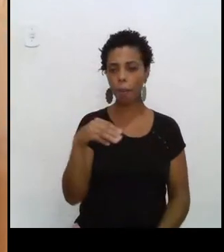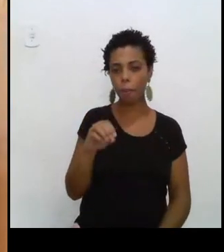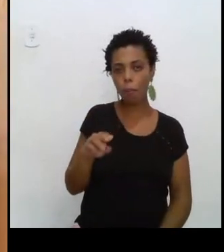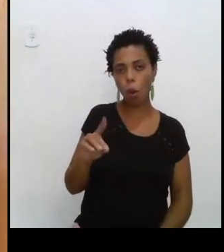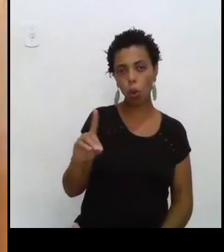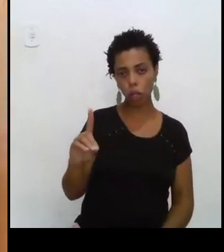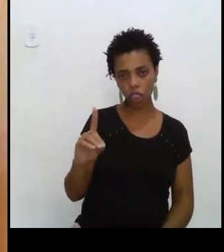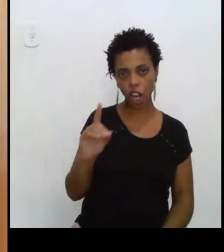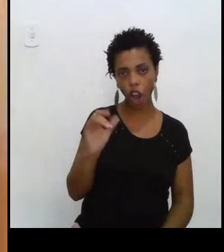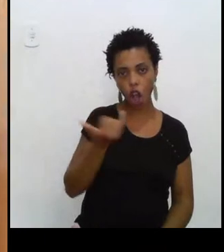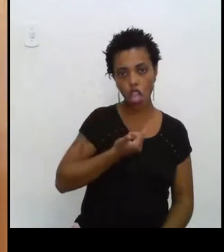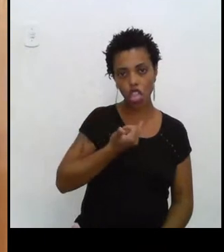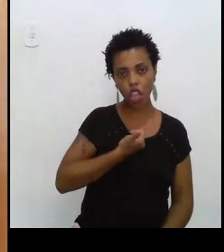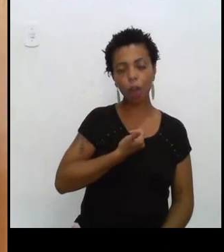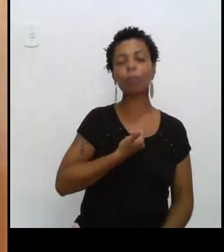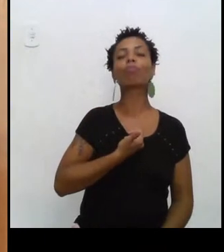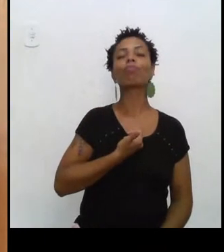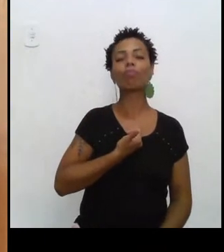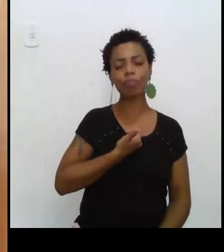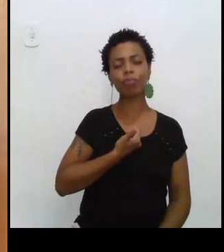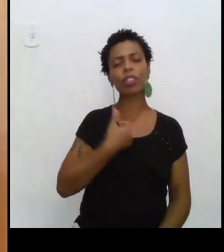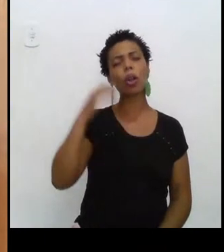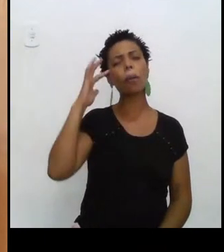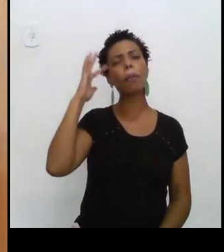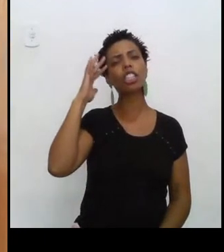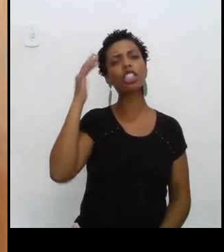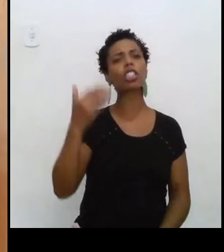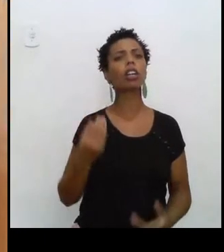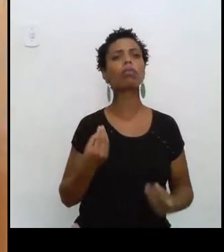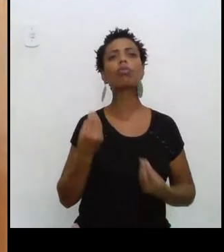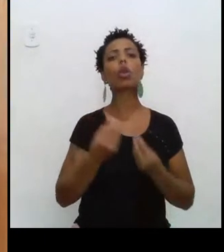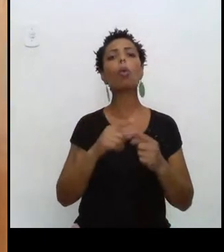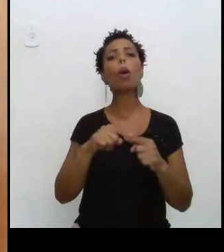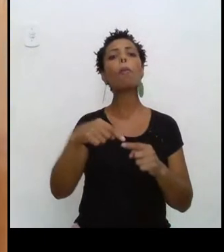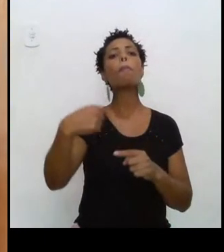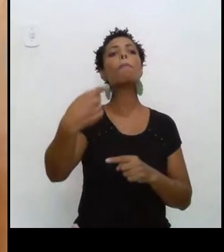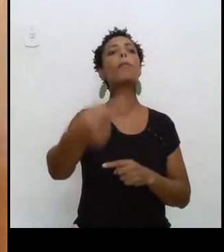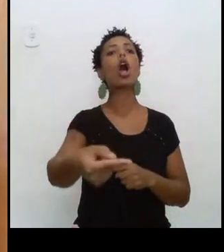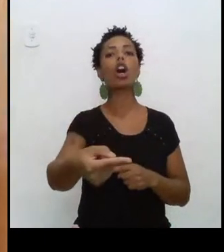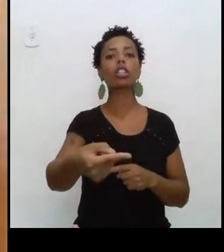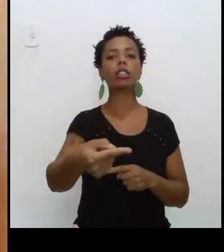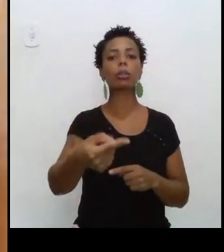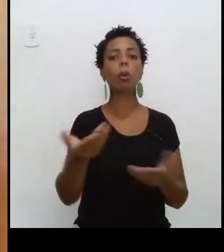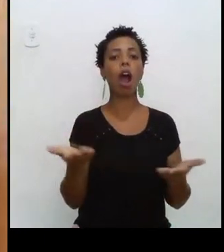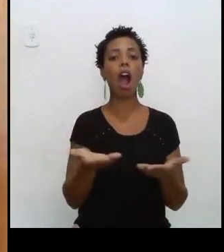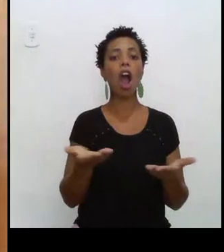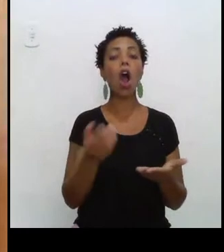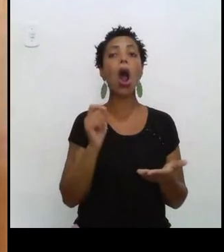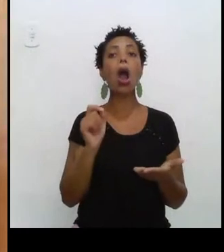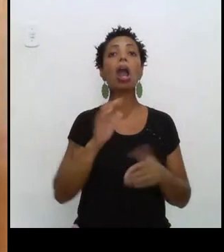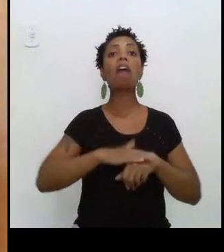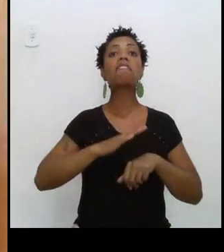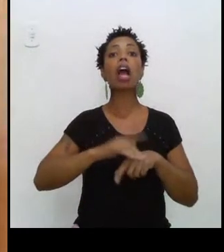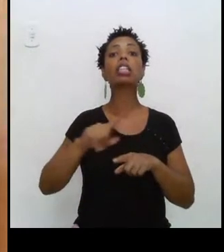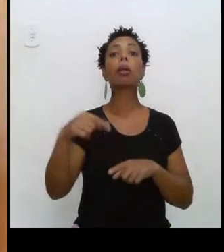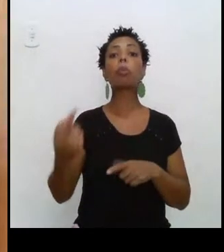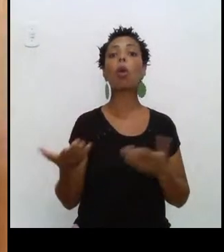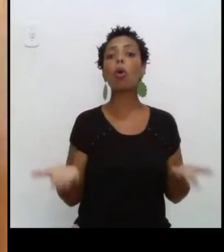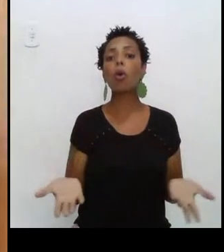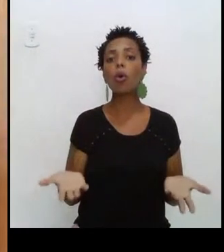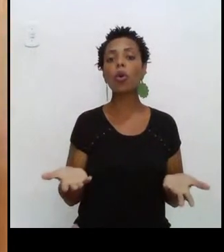qualidade da Vinícius não olha ele passa o seguinte tem o ar não quer colocar essa Viana e como o mal a seguir